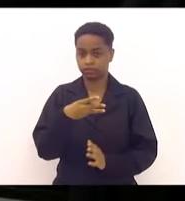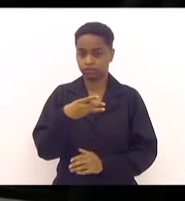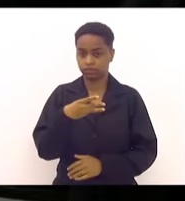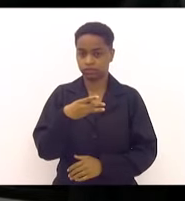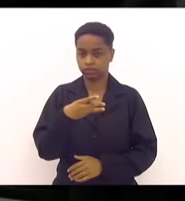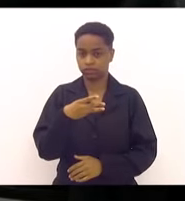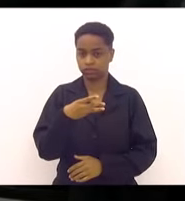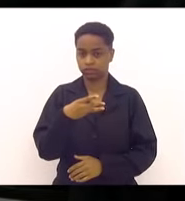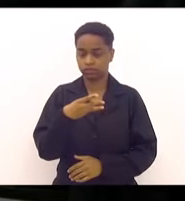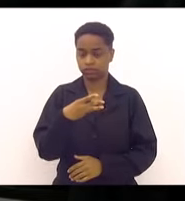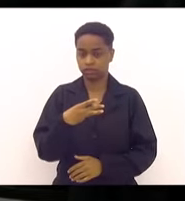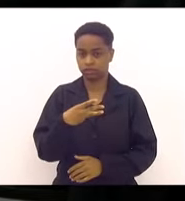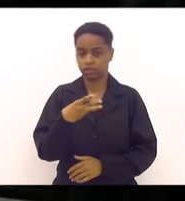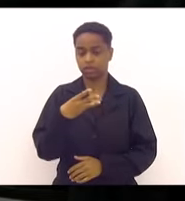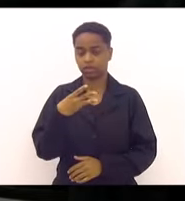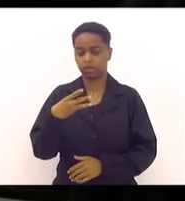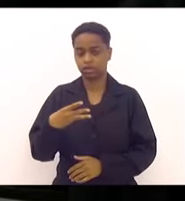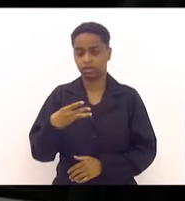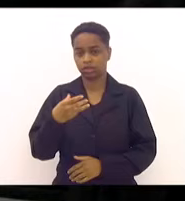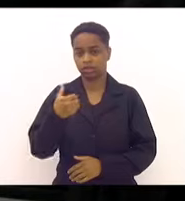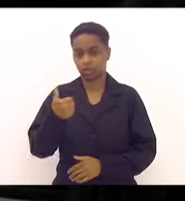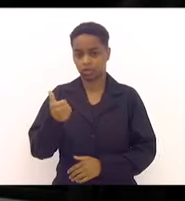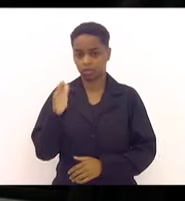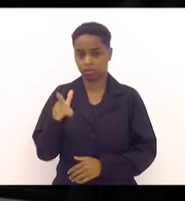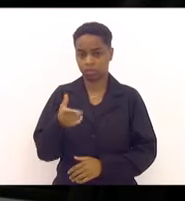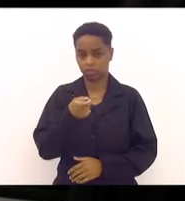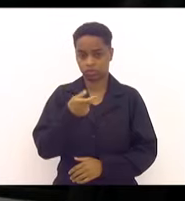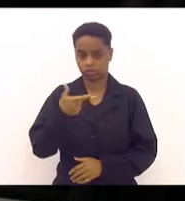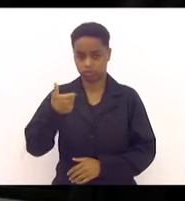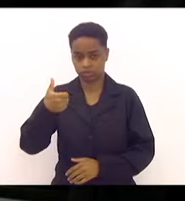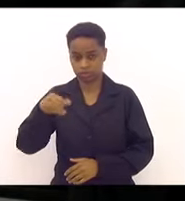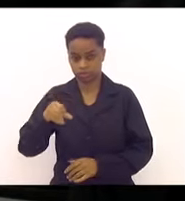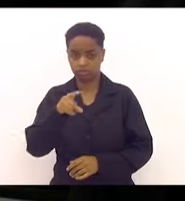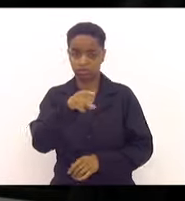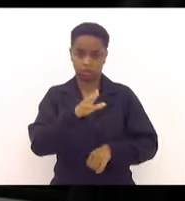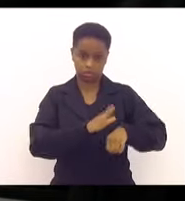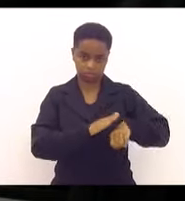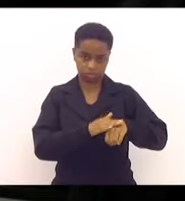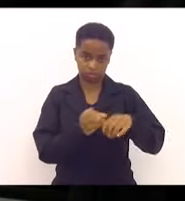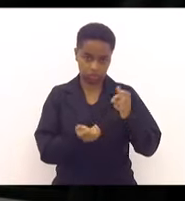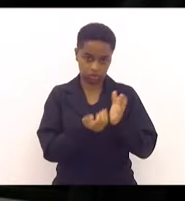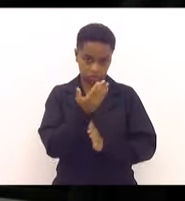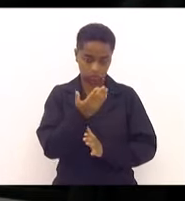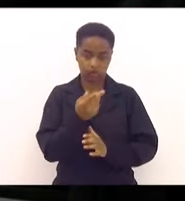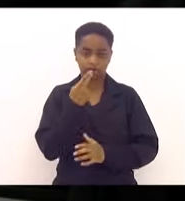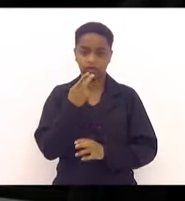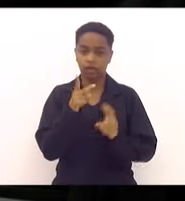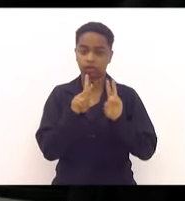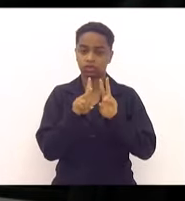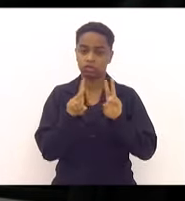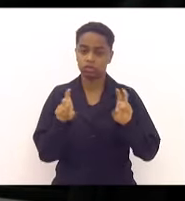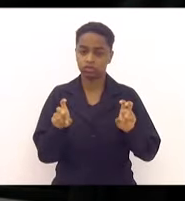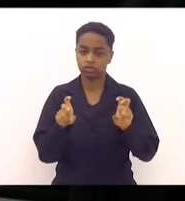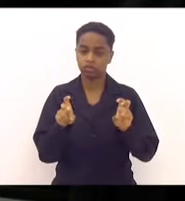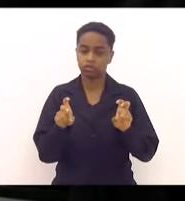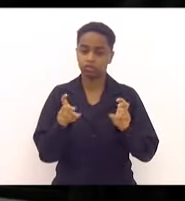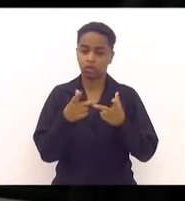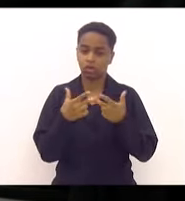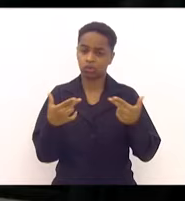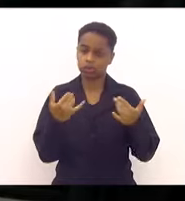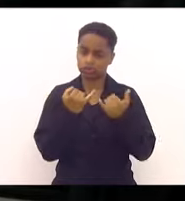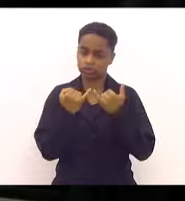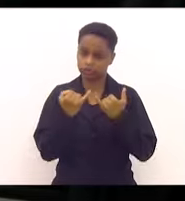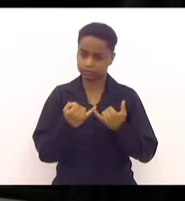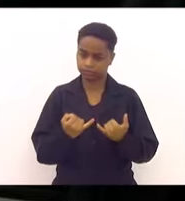o 331 de 2019, que também é de autoria de Vossa Excelência, que versa sobre um tema bem parecido,